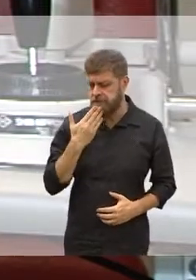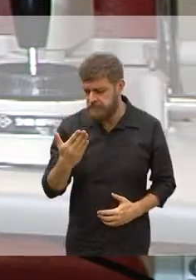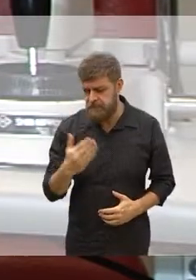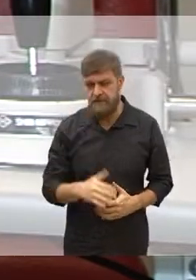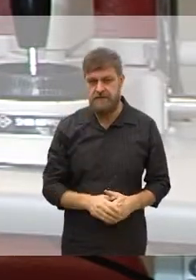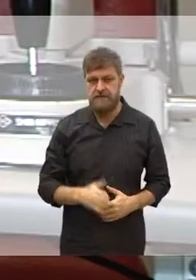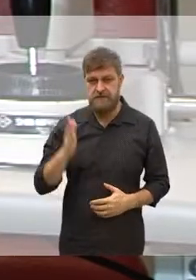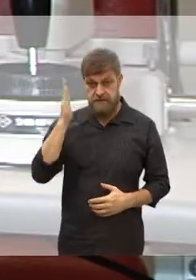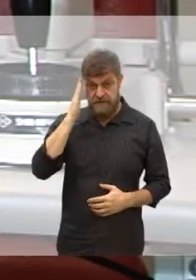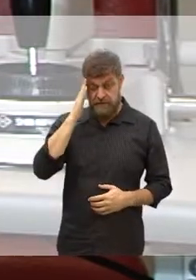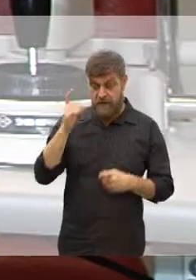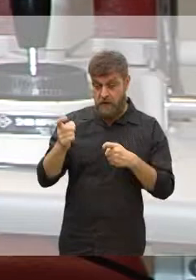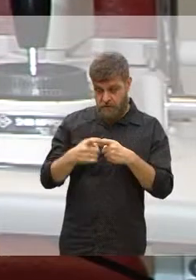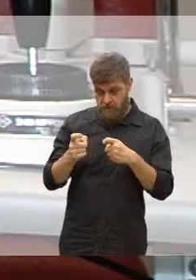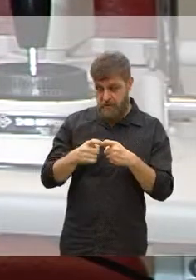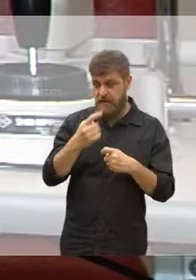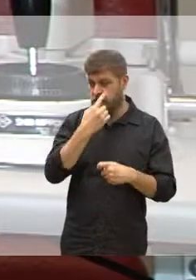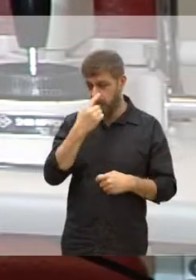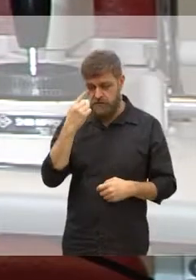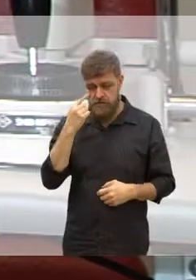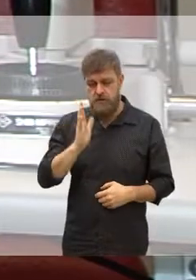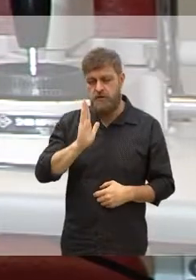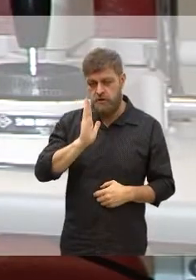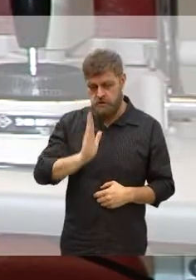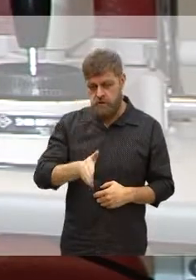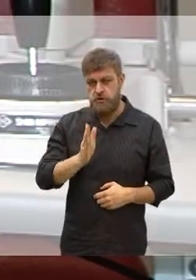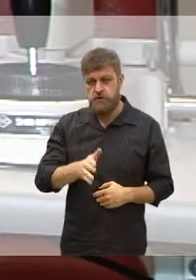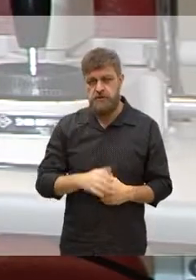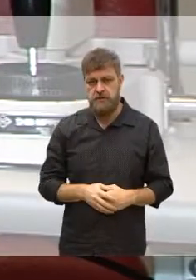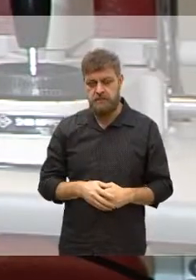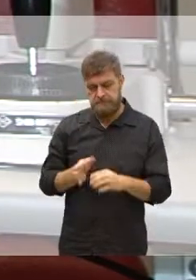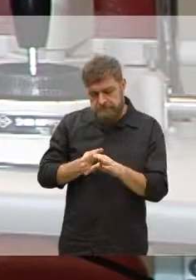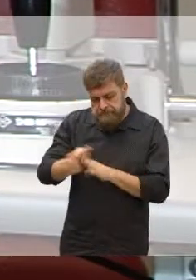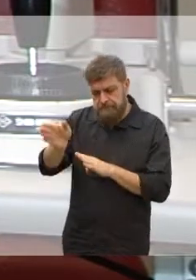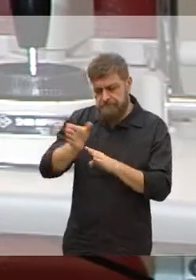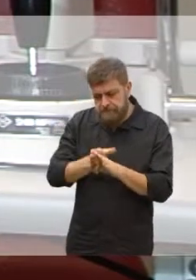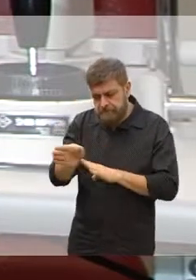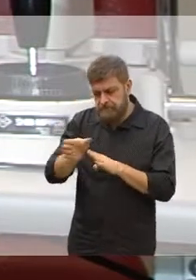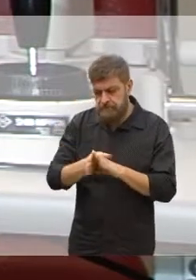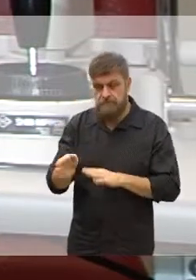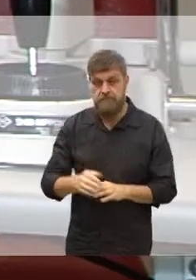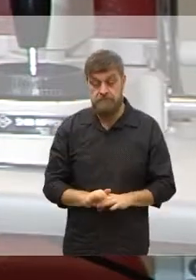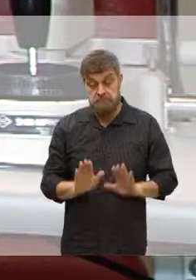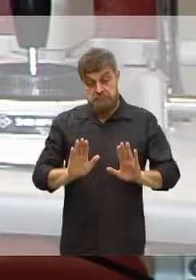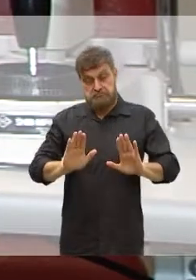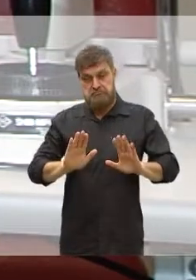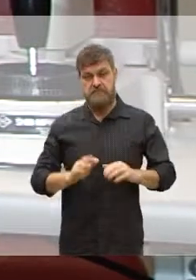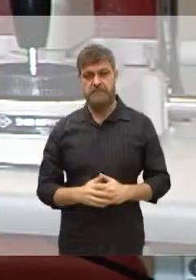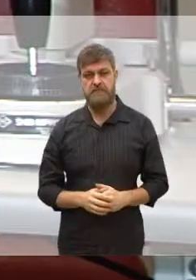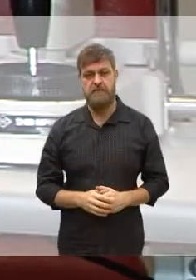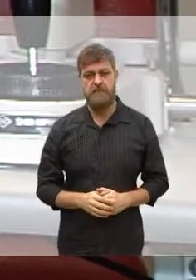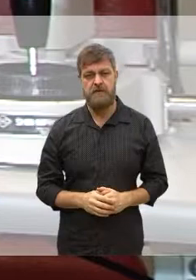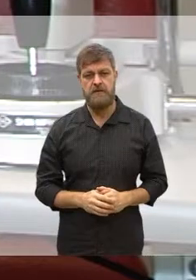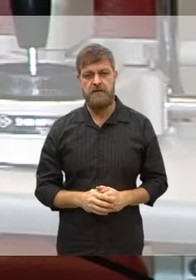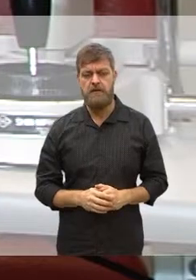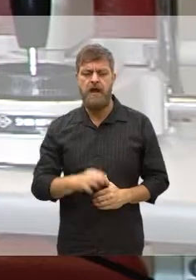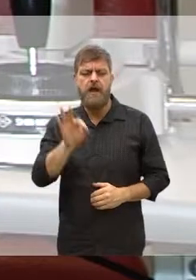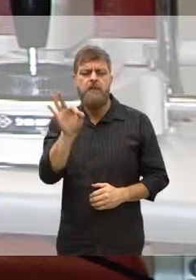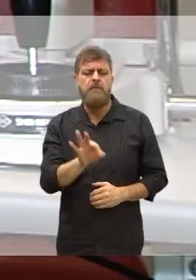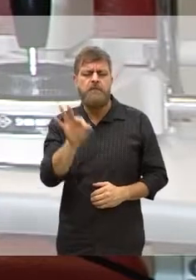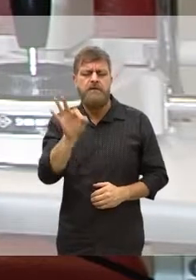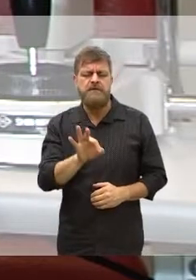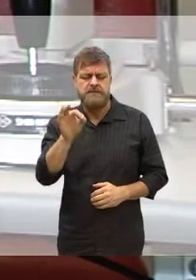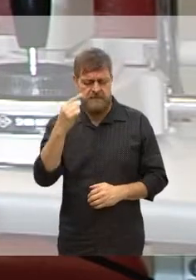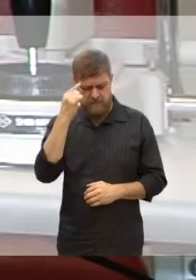sei que os médicos, os oftalmologistas já darão essa orientação, mas qual é a porcentagem,